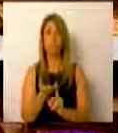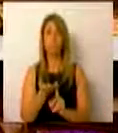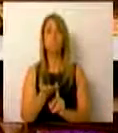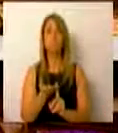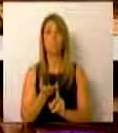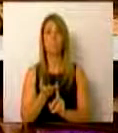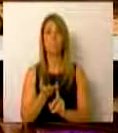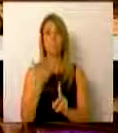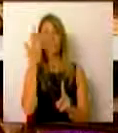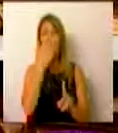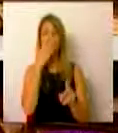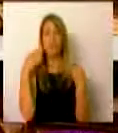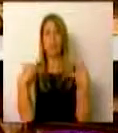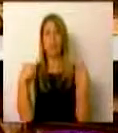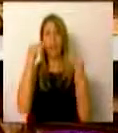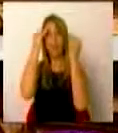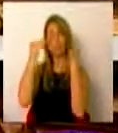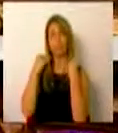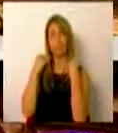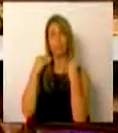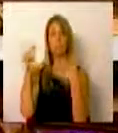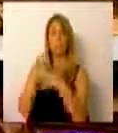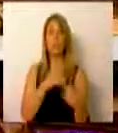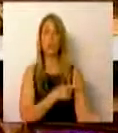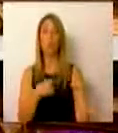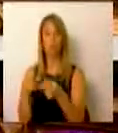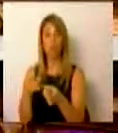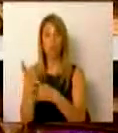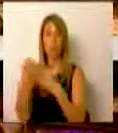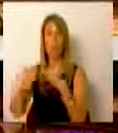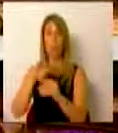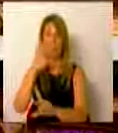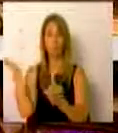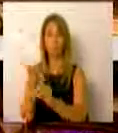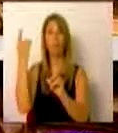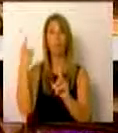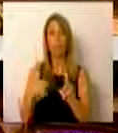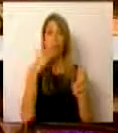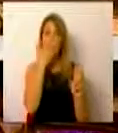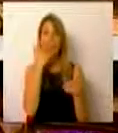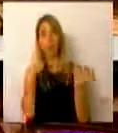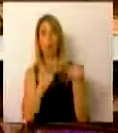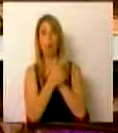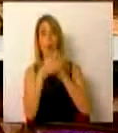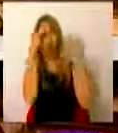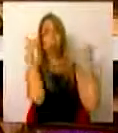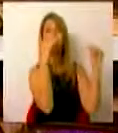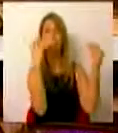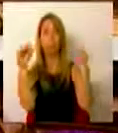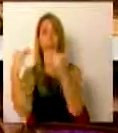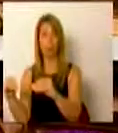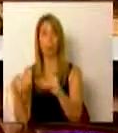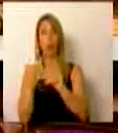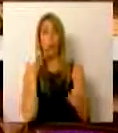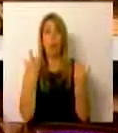ato de receber treino para o terrorismo, complementando a infração que já existia de dar treino, evitando assim especificamente as ameaças provenientes das